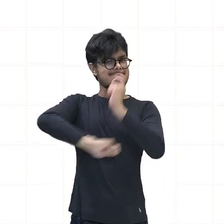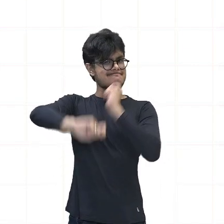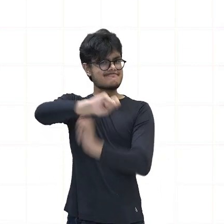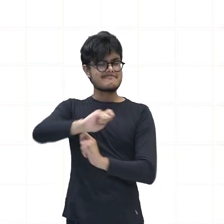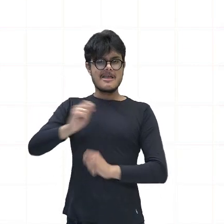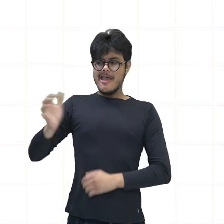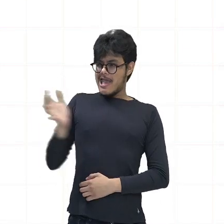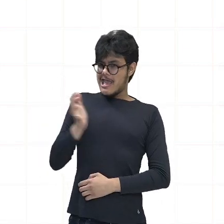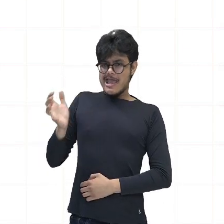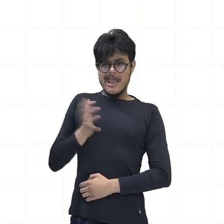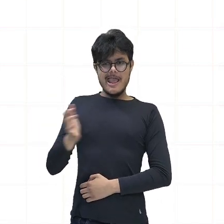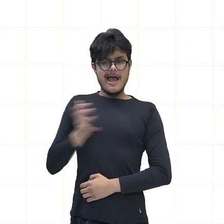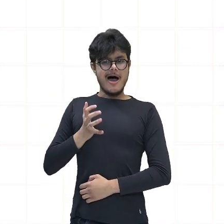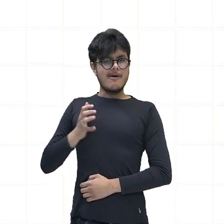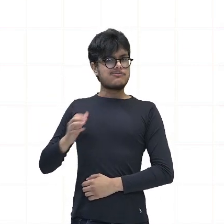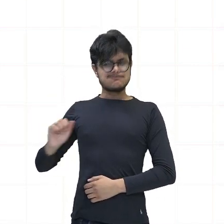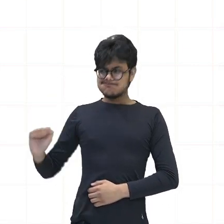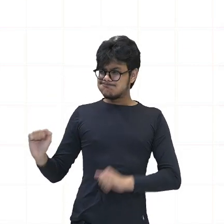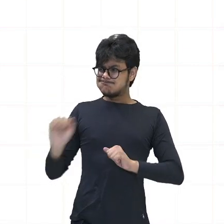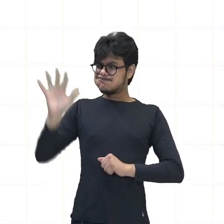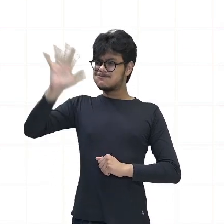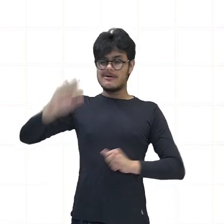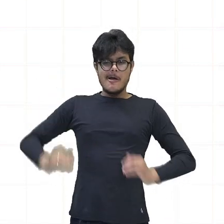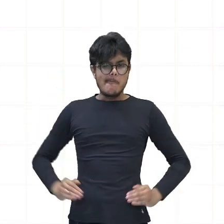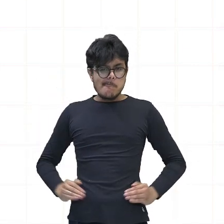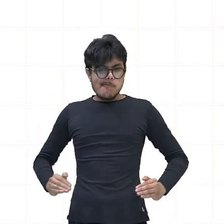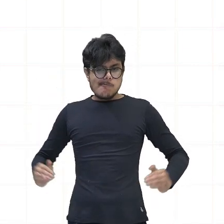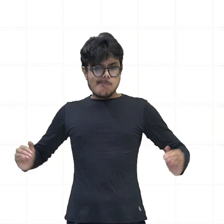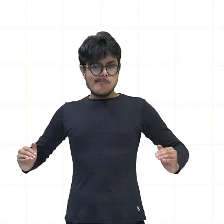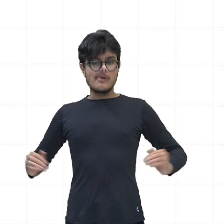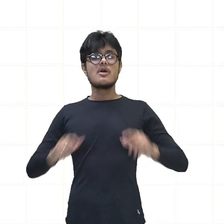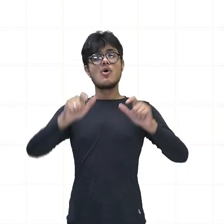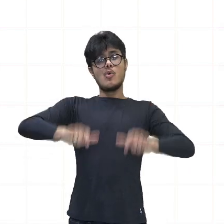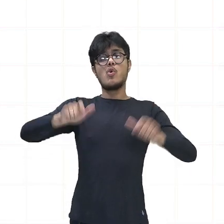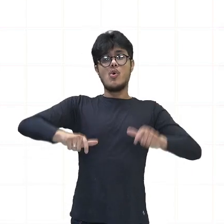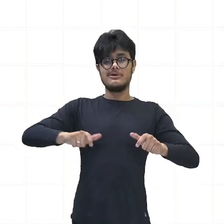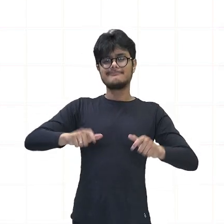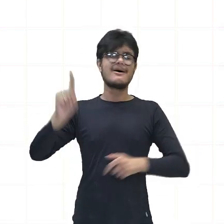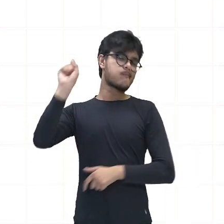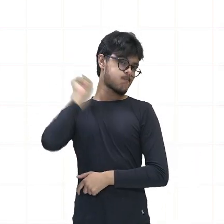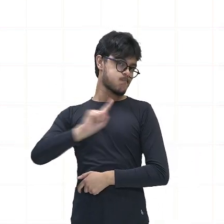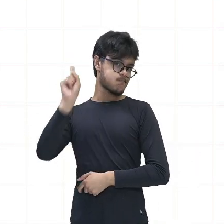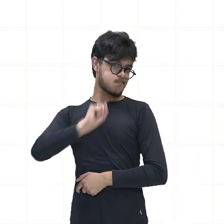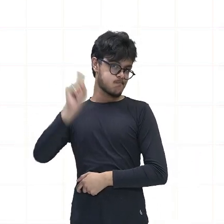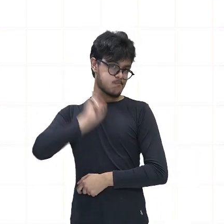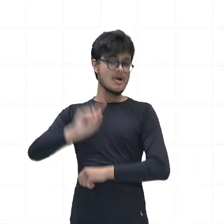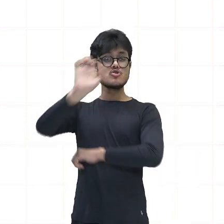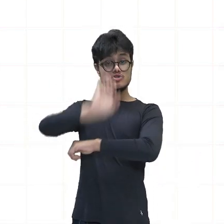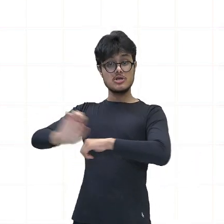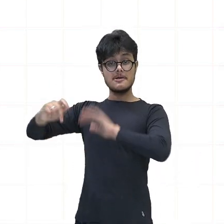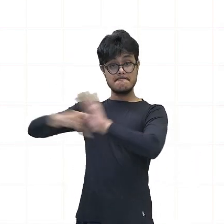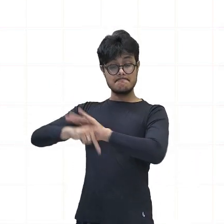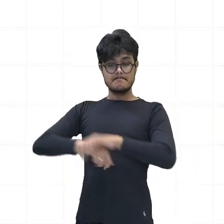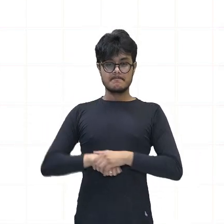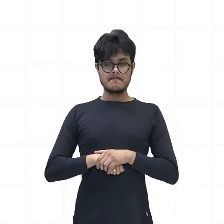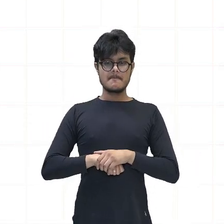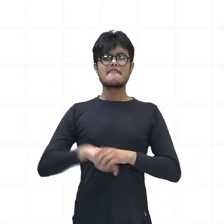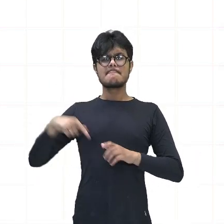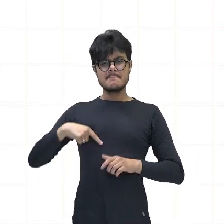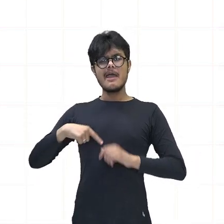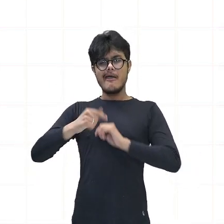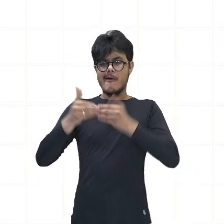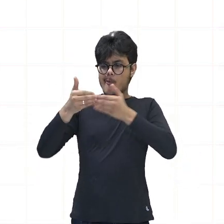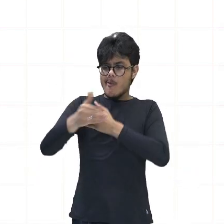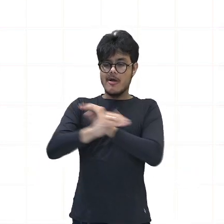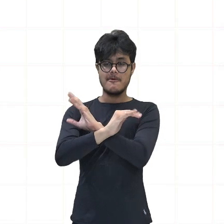muita prosperidade aí, principalmente lá para o que hoje é o atual estado de Minas Gerais. Nesse momento surgem várias cidades